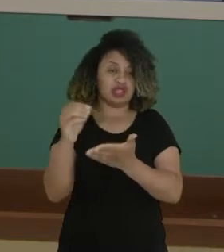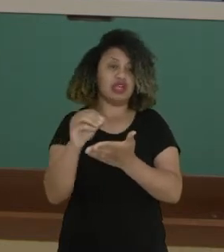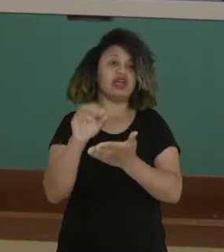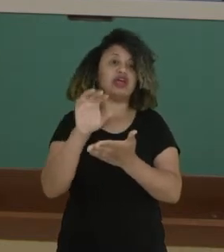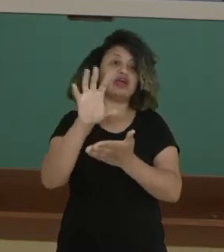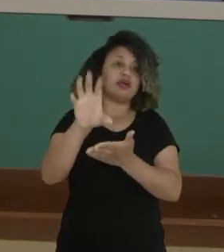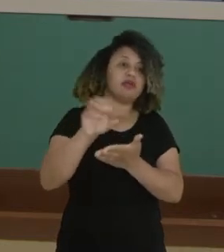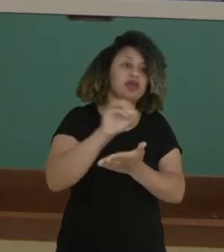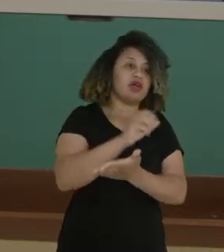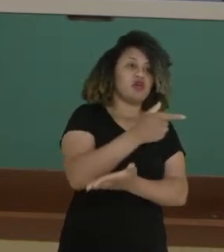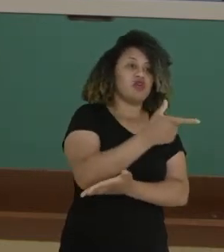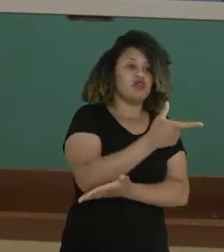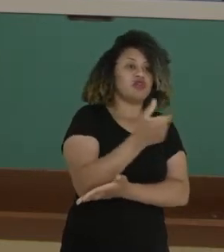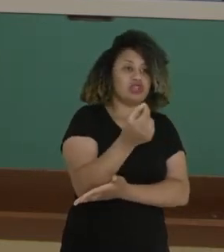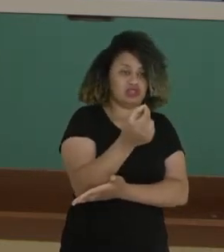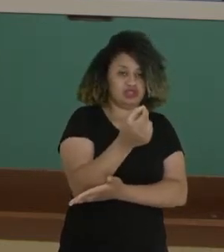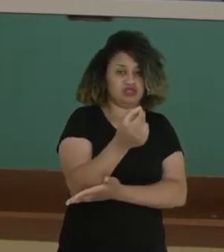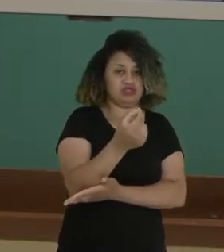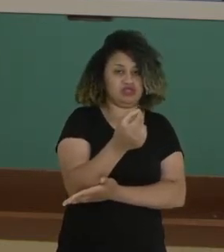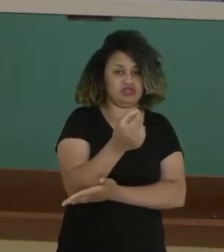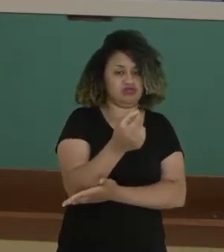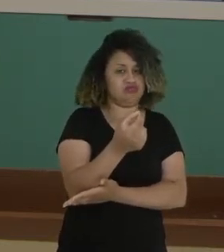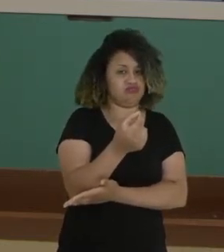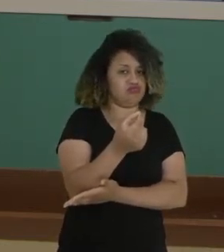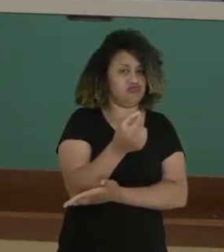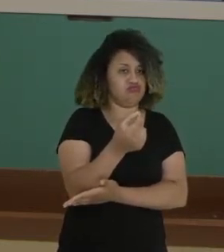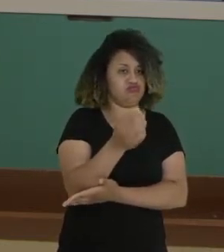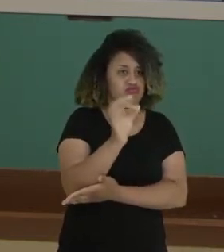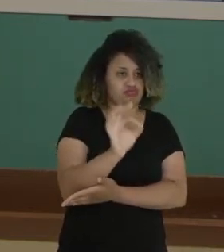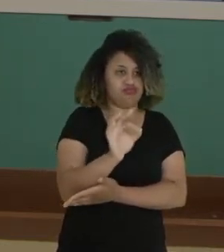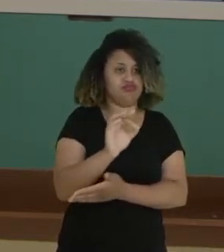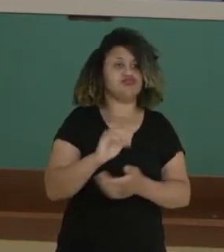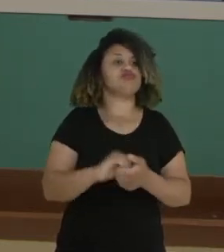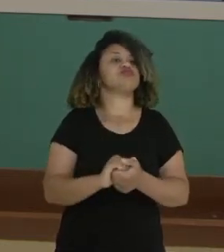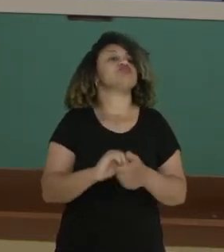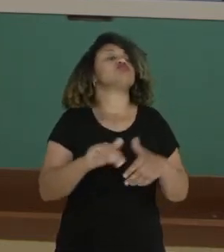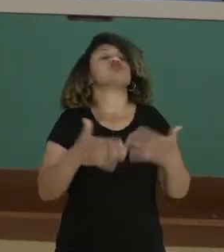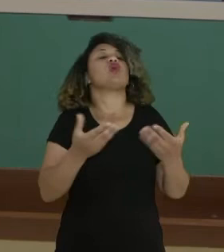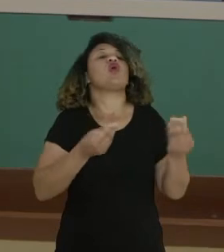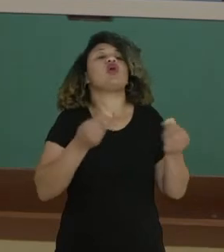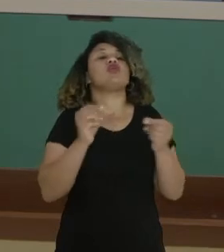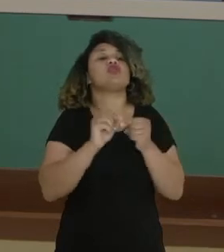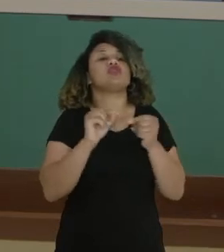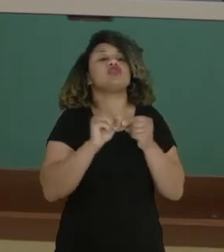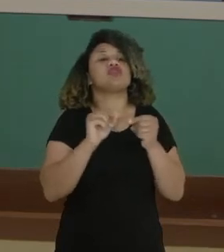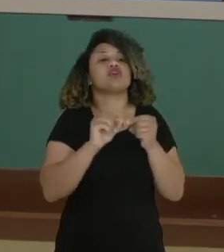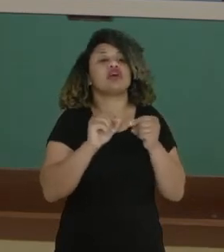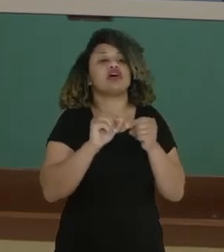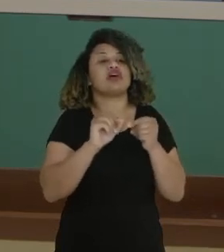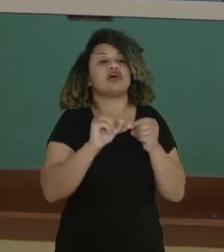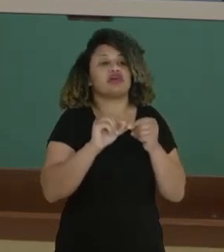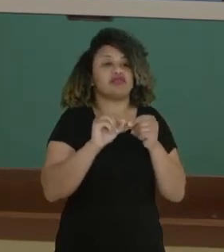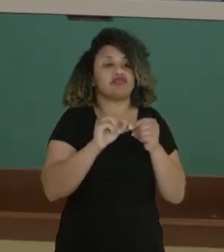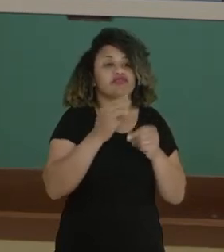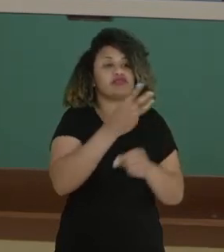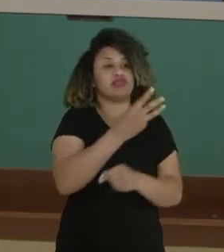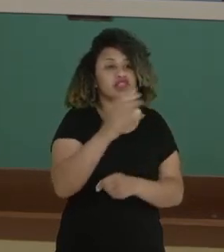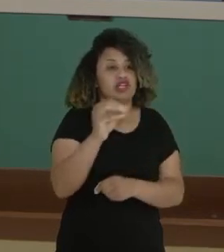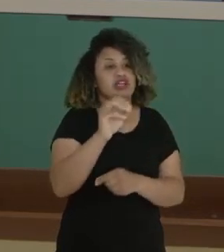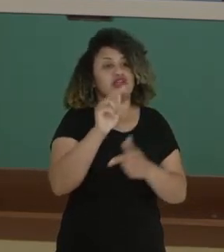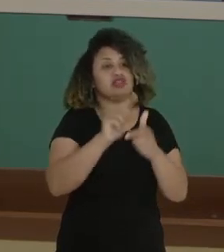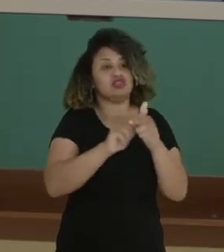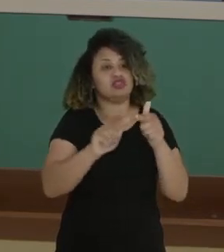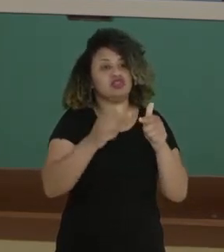foi recolhida 20 dessas partes, ok? Então, quanto que ficaria isso? Então, o 300 dividido